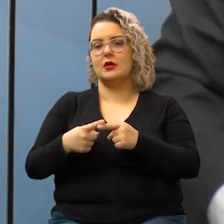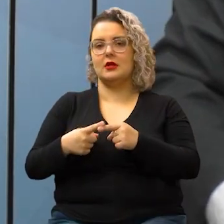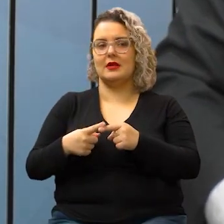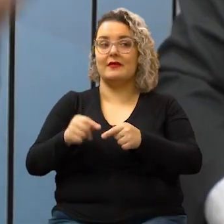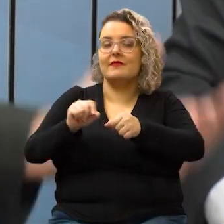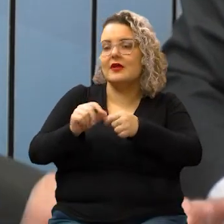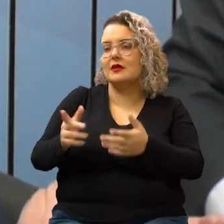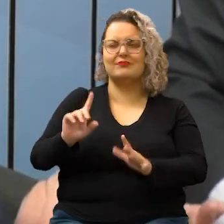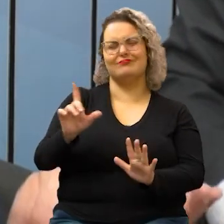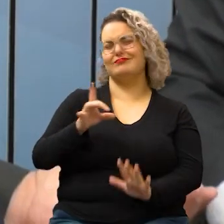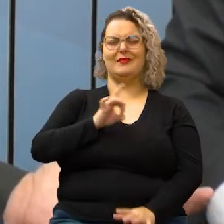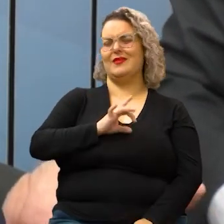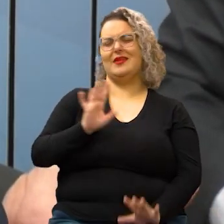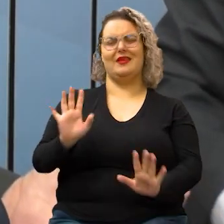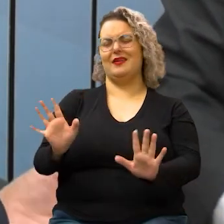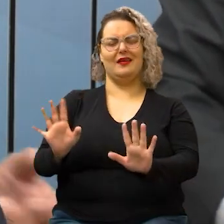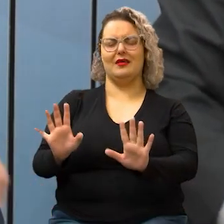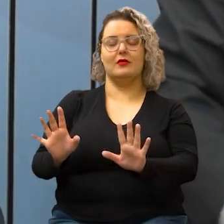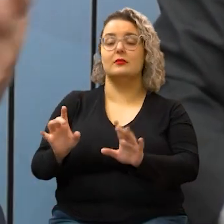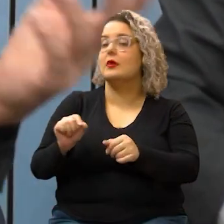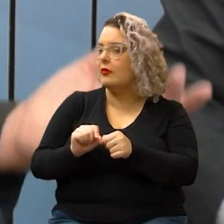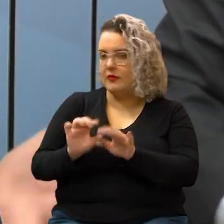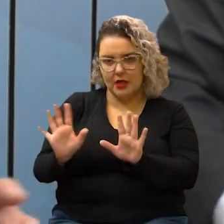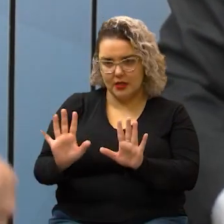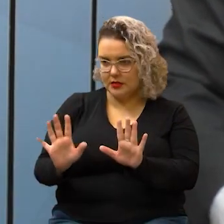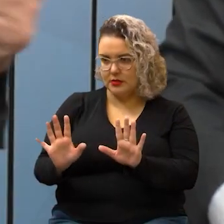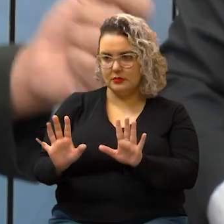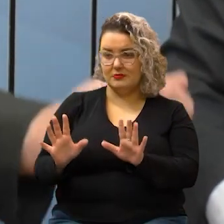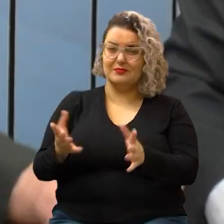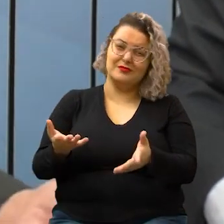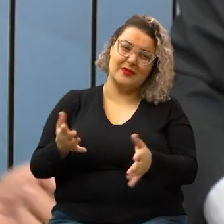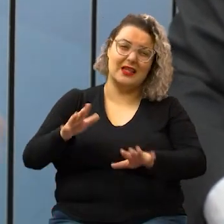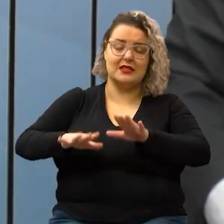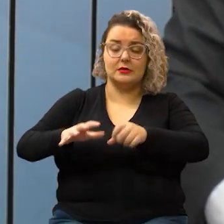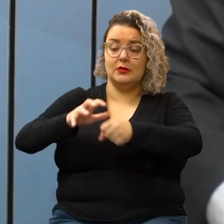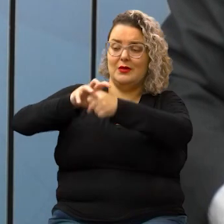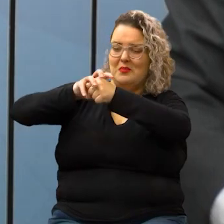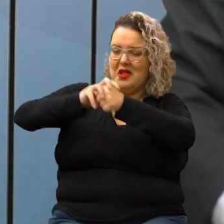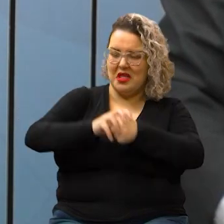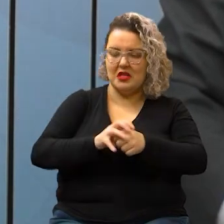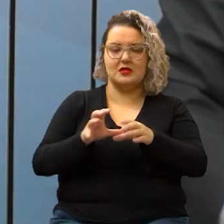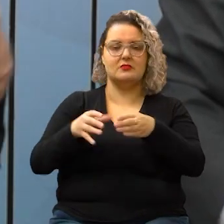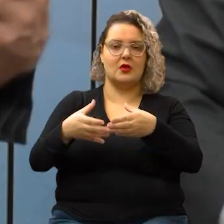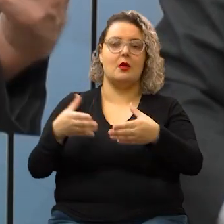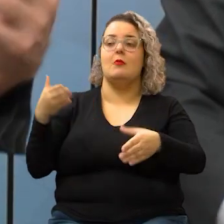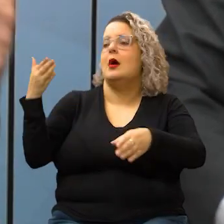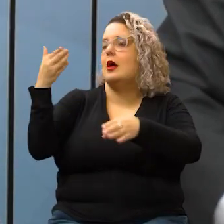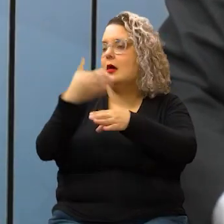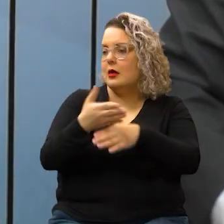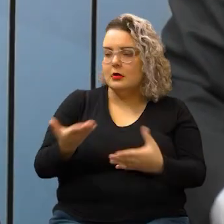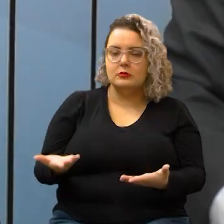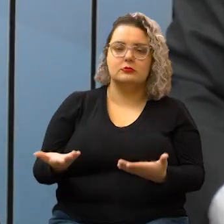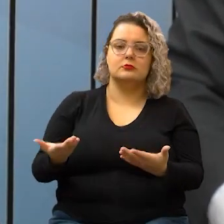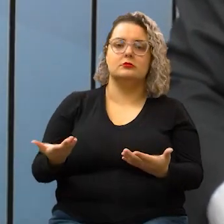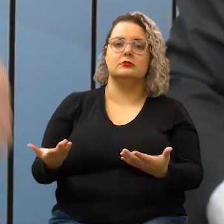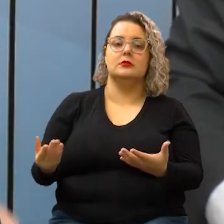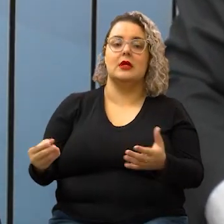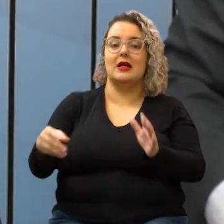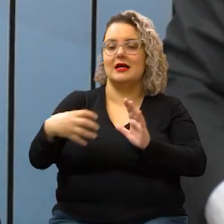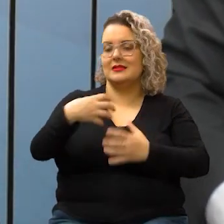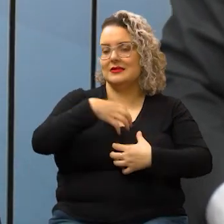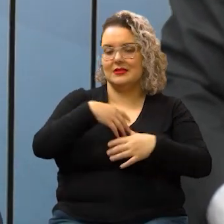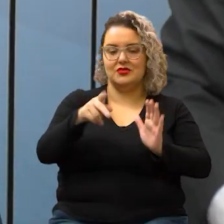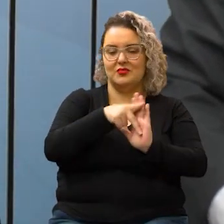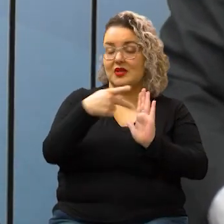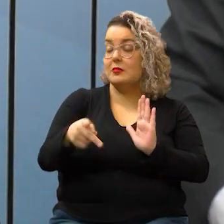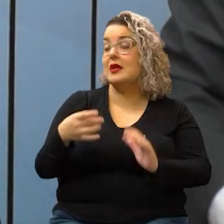faça. A informação é fundamental. Às vezes as pessoas, por pressão de grupo, participam para se sentir integrada, mas